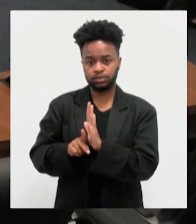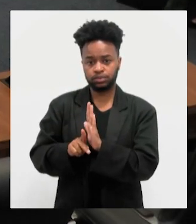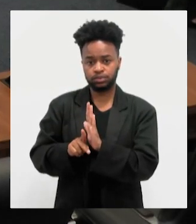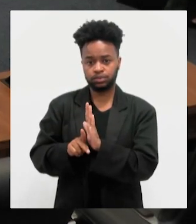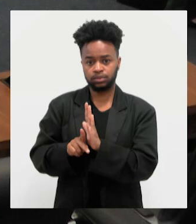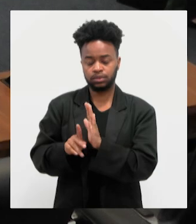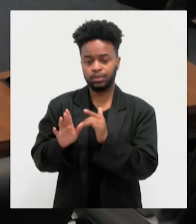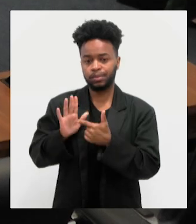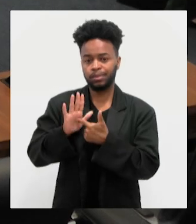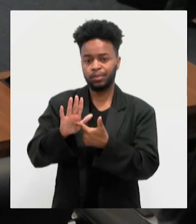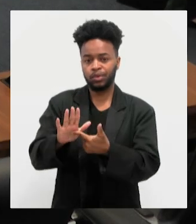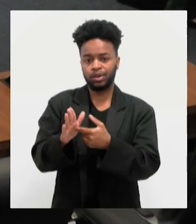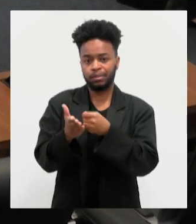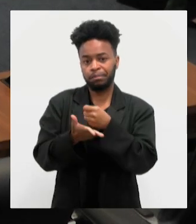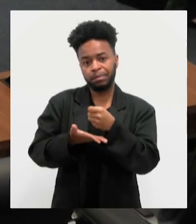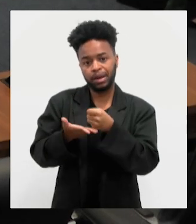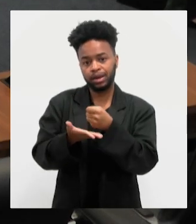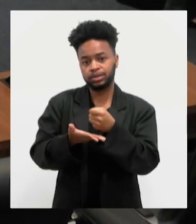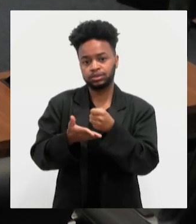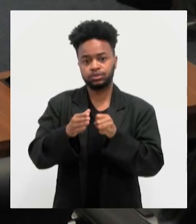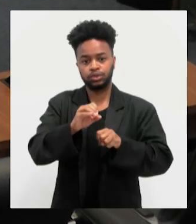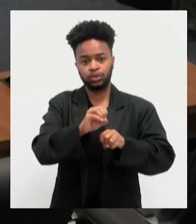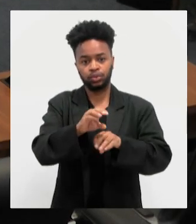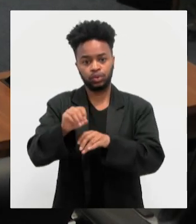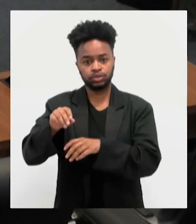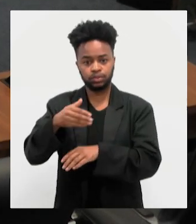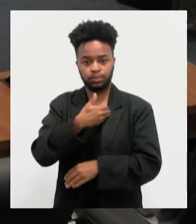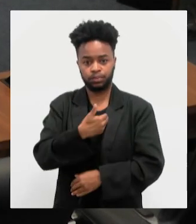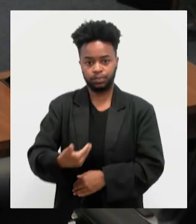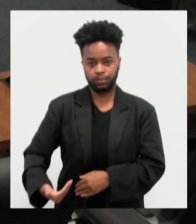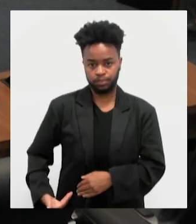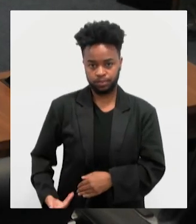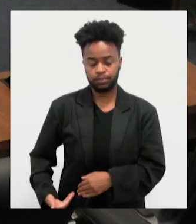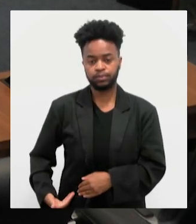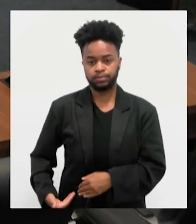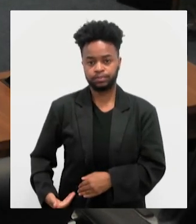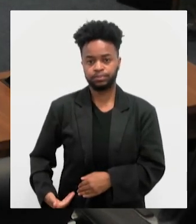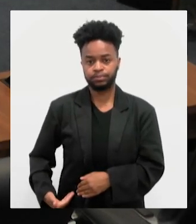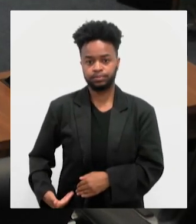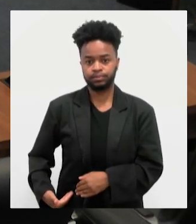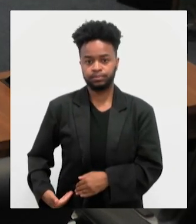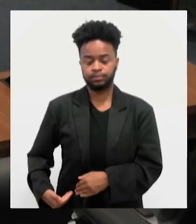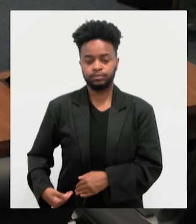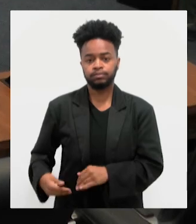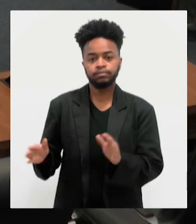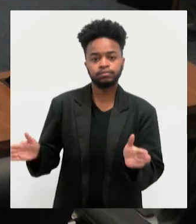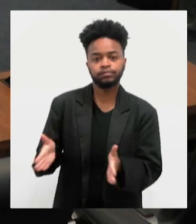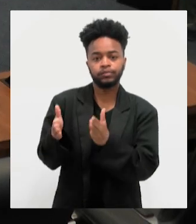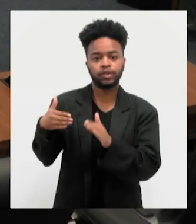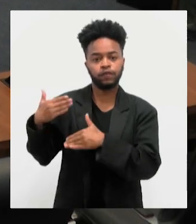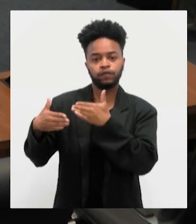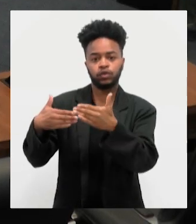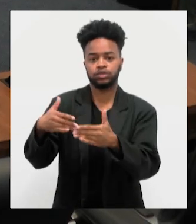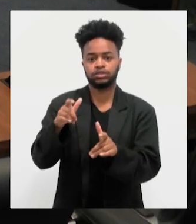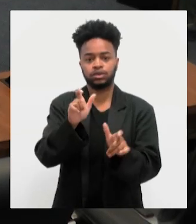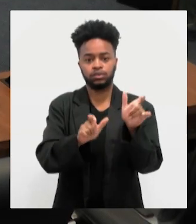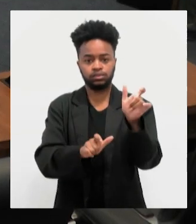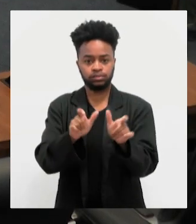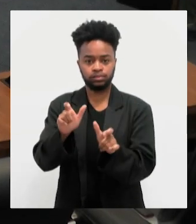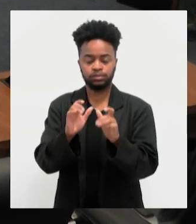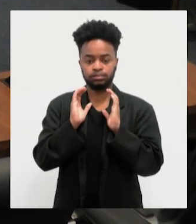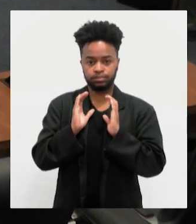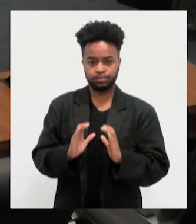como base a educação pública para a evolução do cidadão para